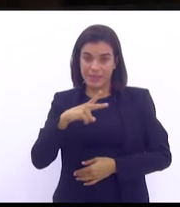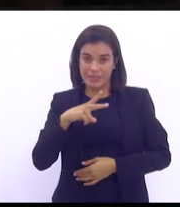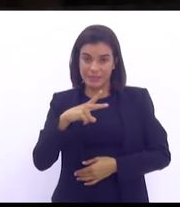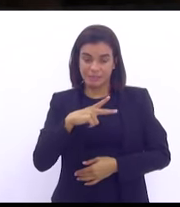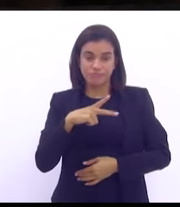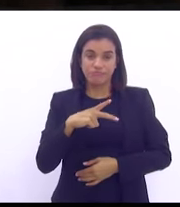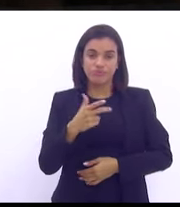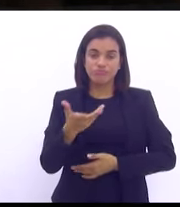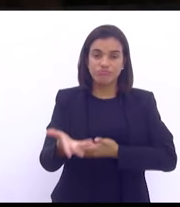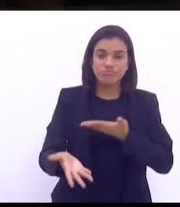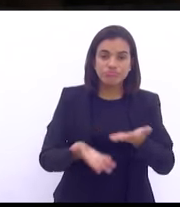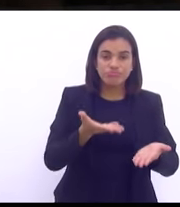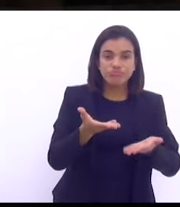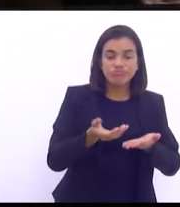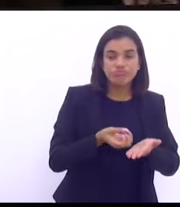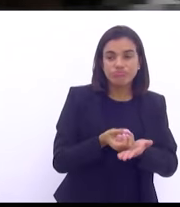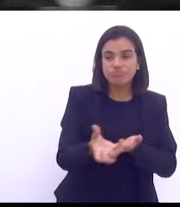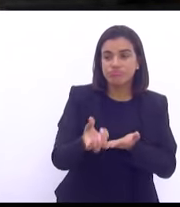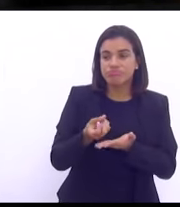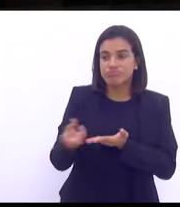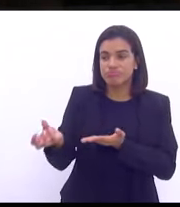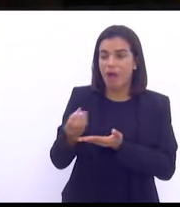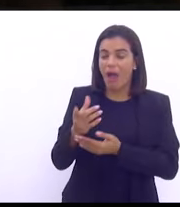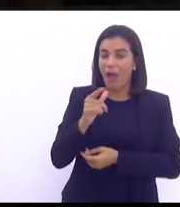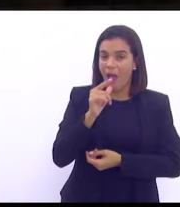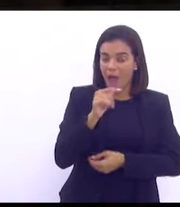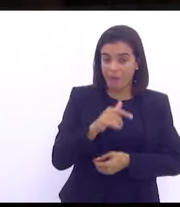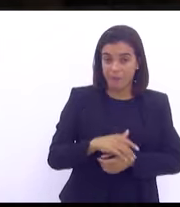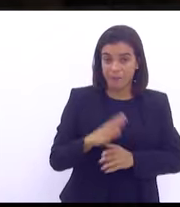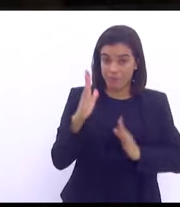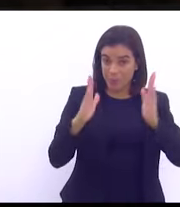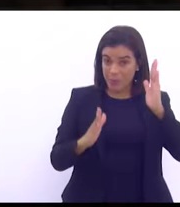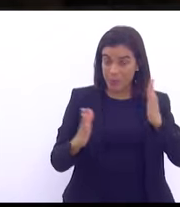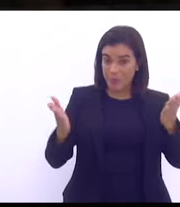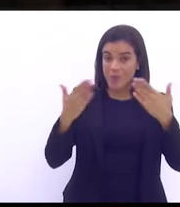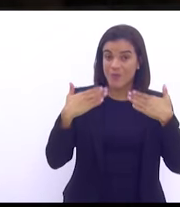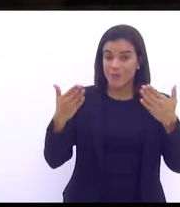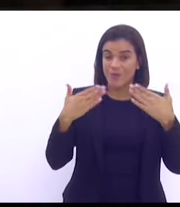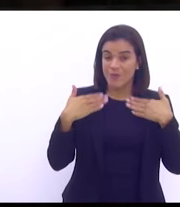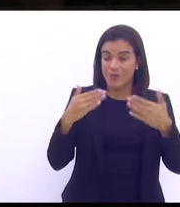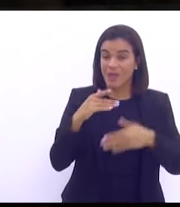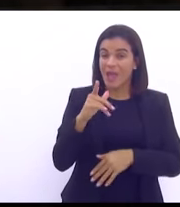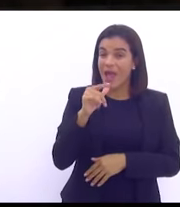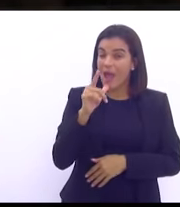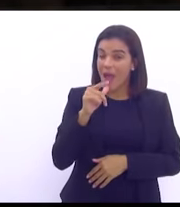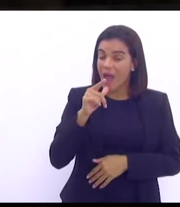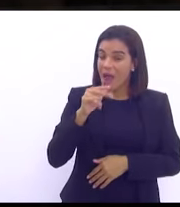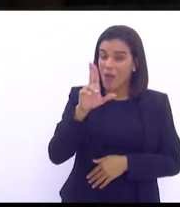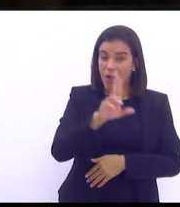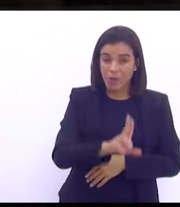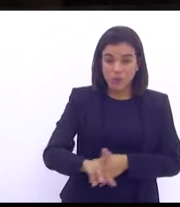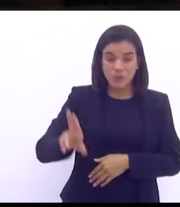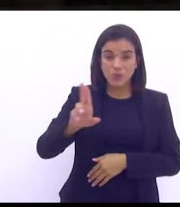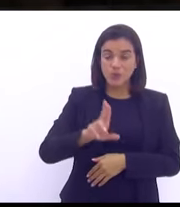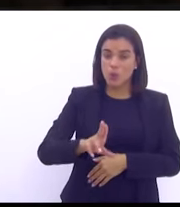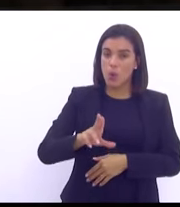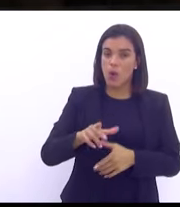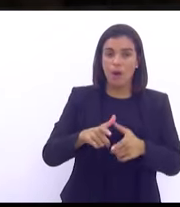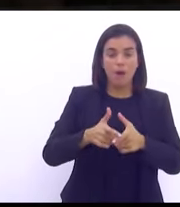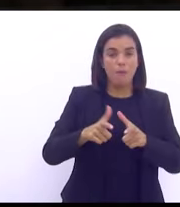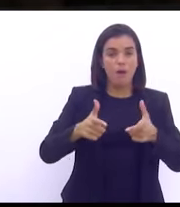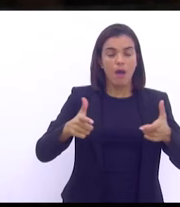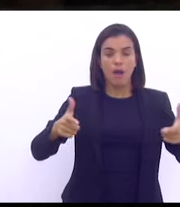de abastecimento d'água. No verão, o consumo de água aumenta,